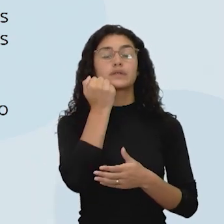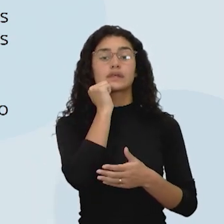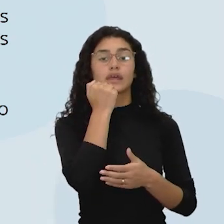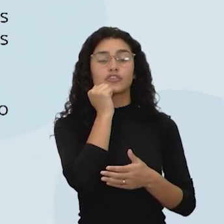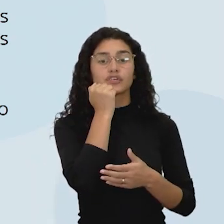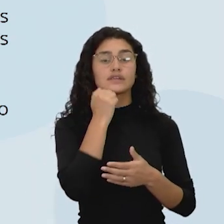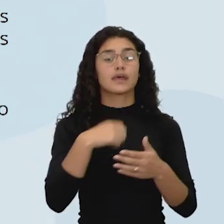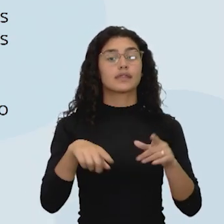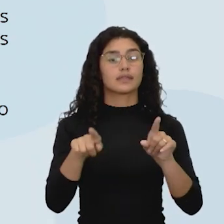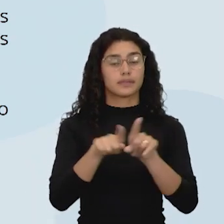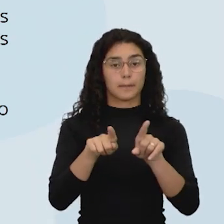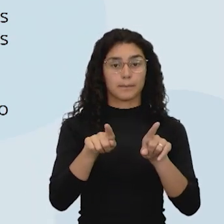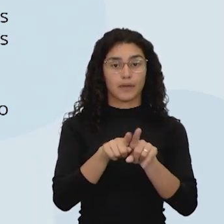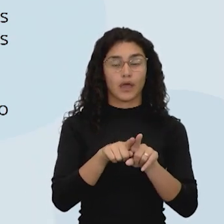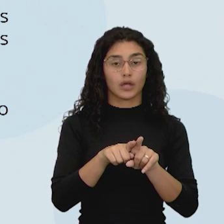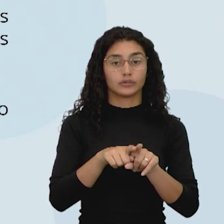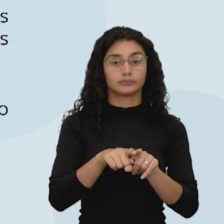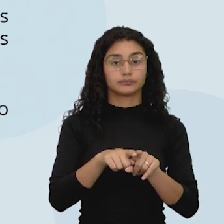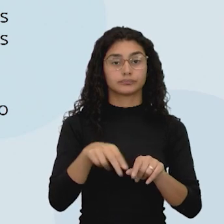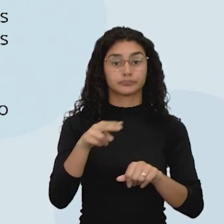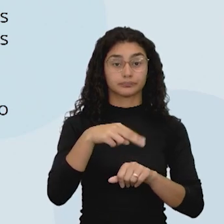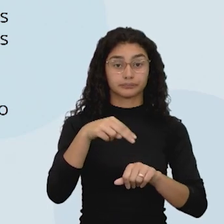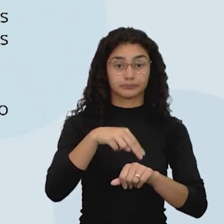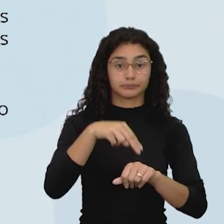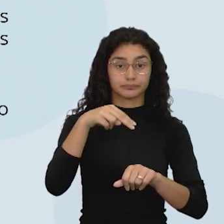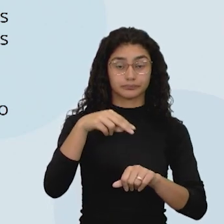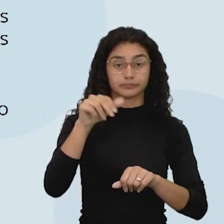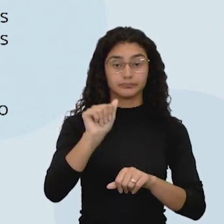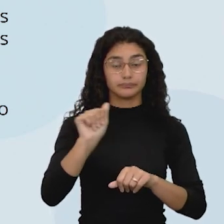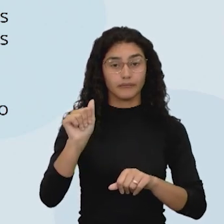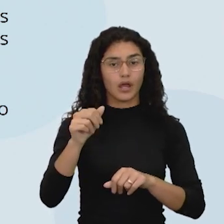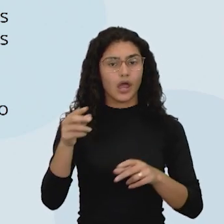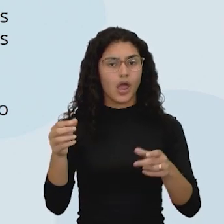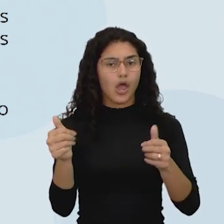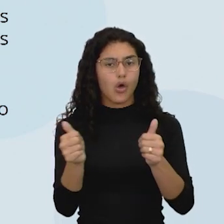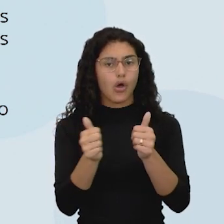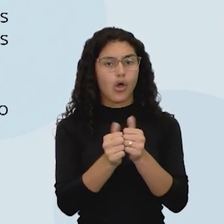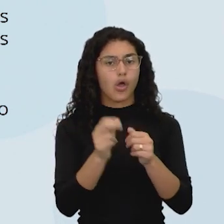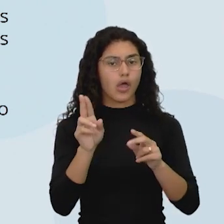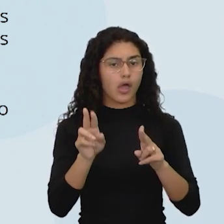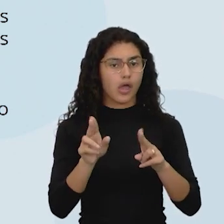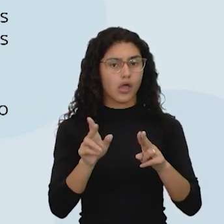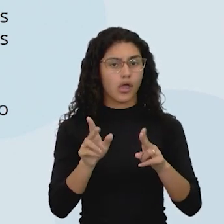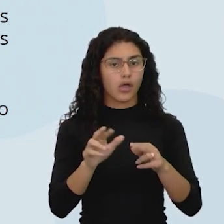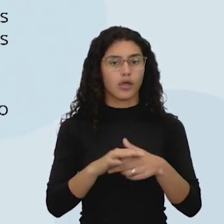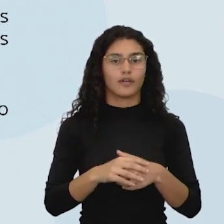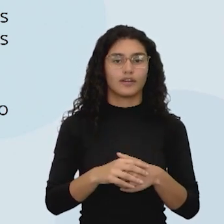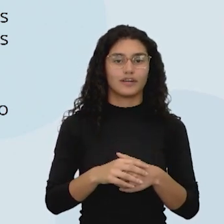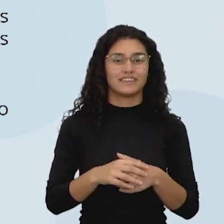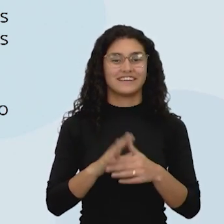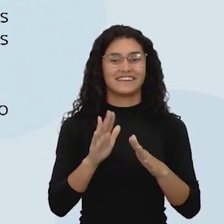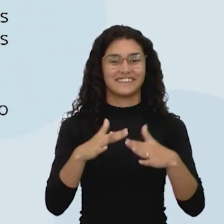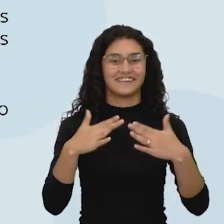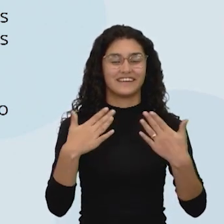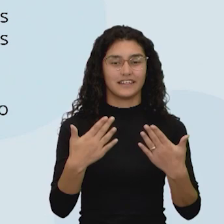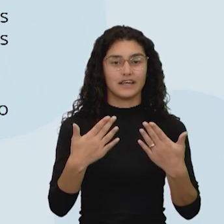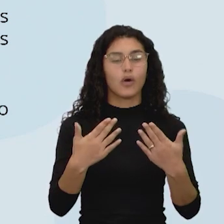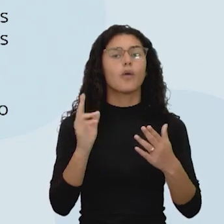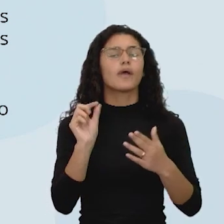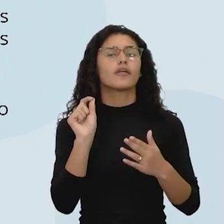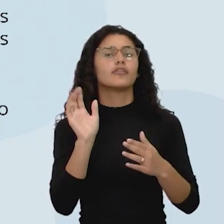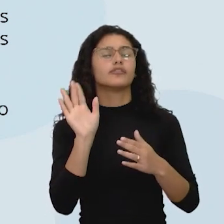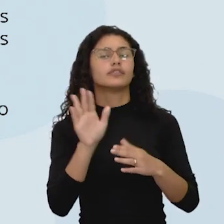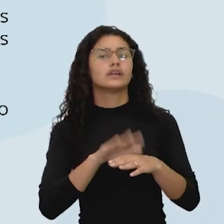também norte-americanos, eles seguiam aí a mesma linha de raciocínio do Miller e do Urey. E aí o que eles